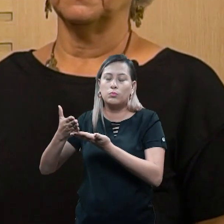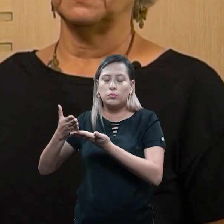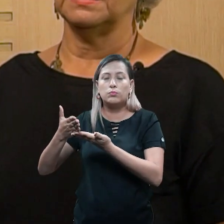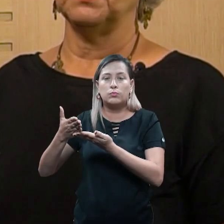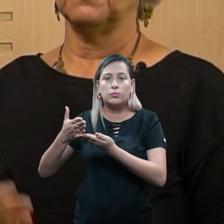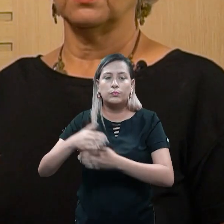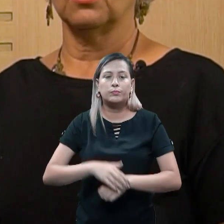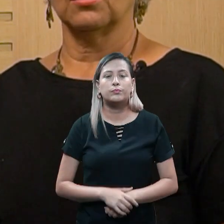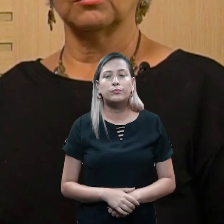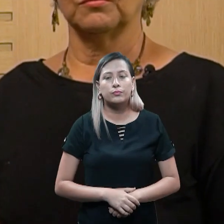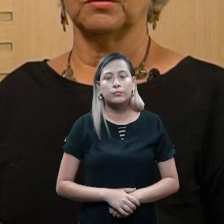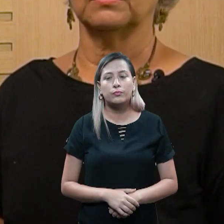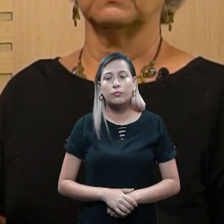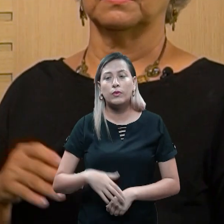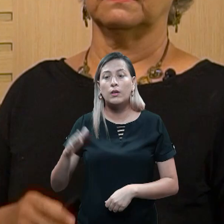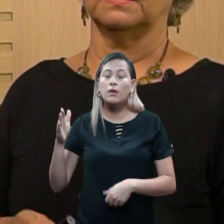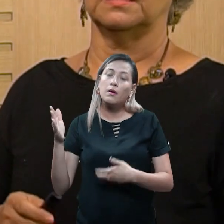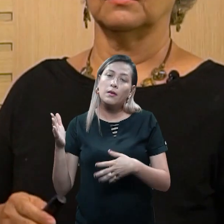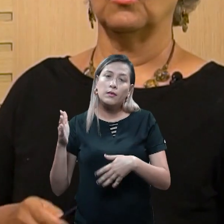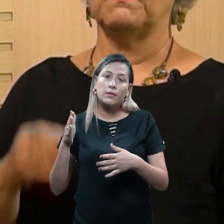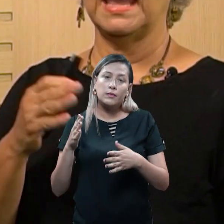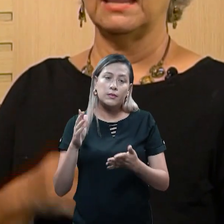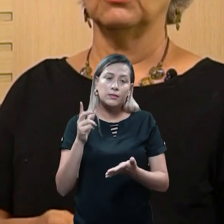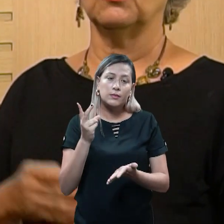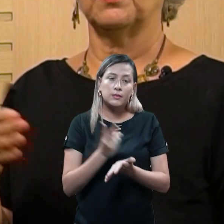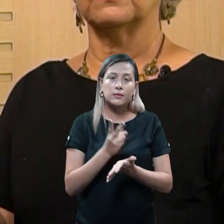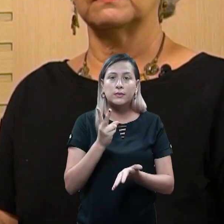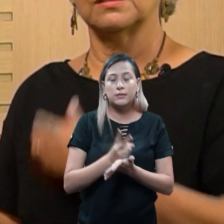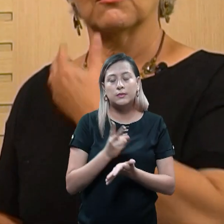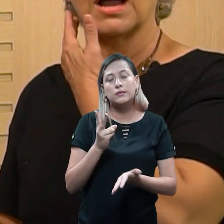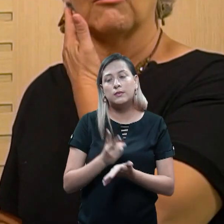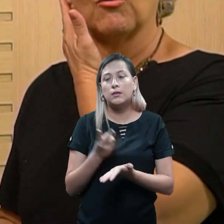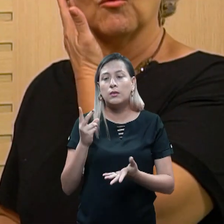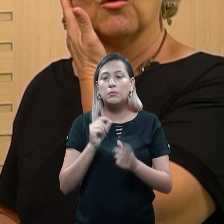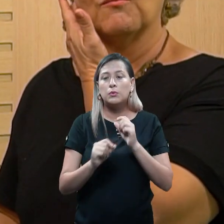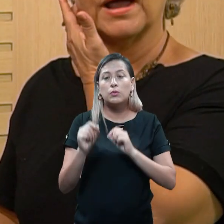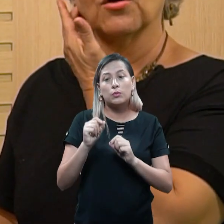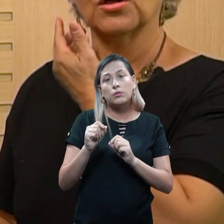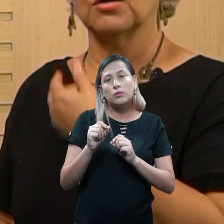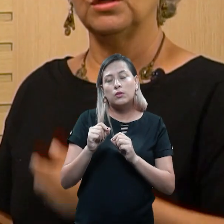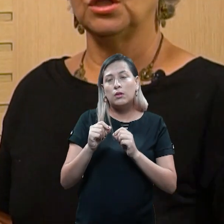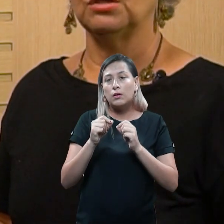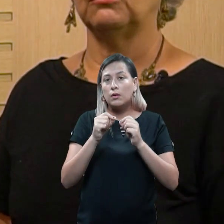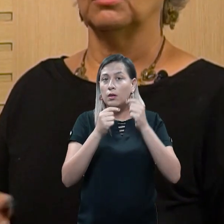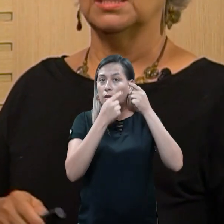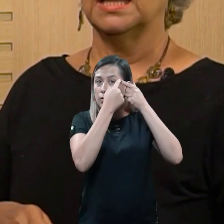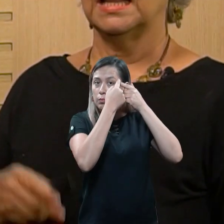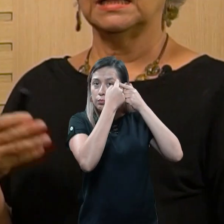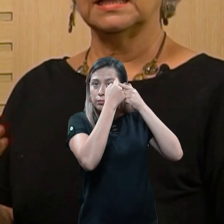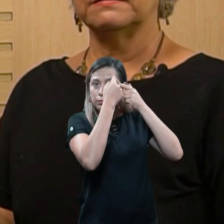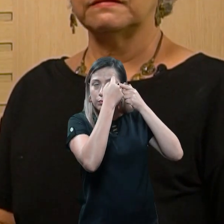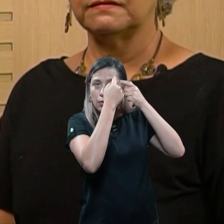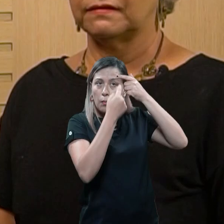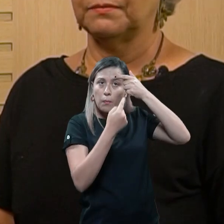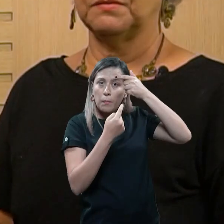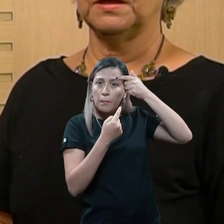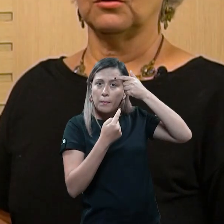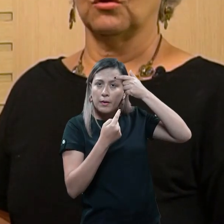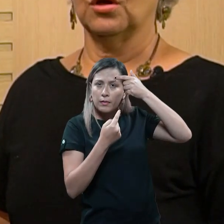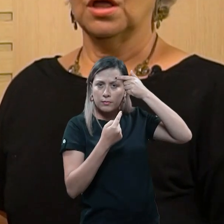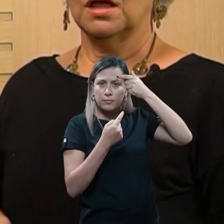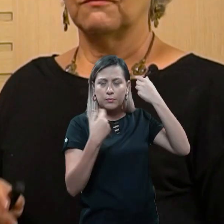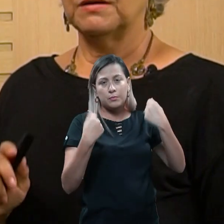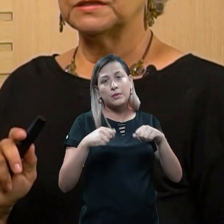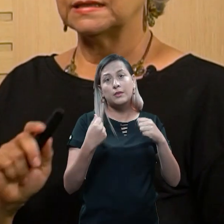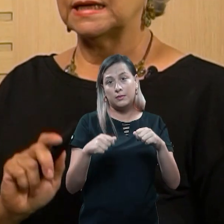ser sempre maior que o do meio da sobrancelha. O meio não pode ser igual ou maior que o início. Ele tem que ser sempre